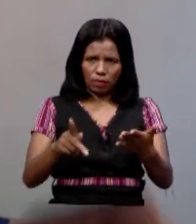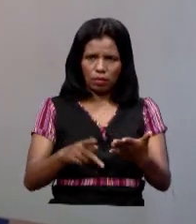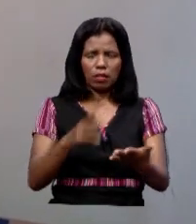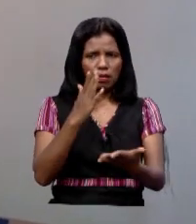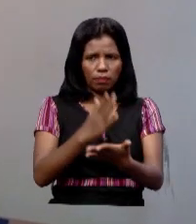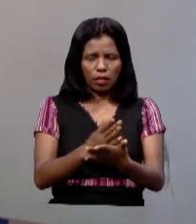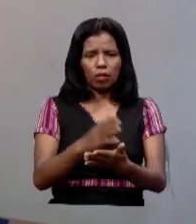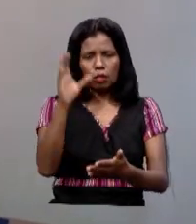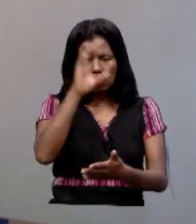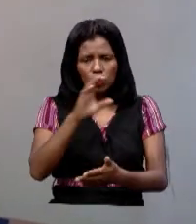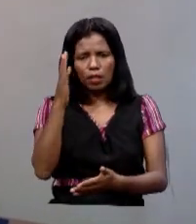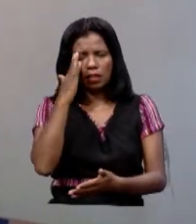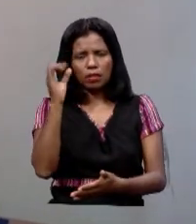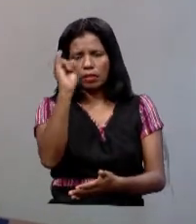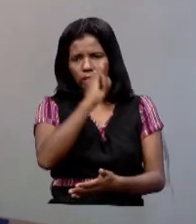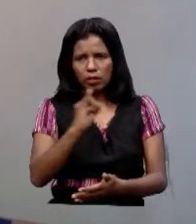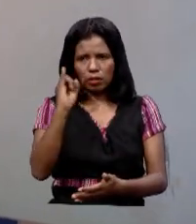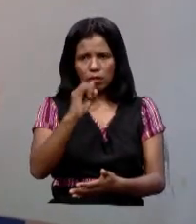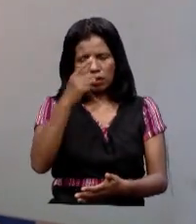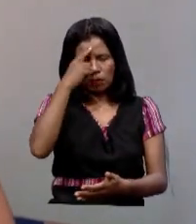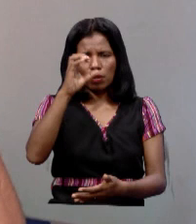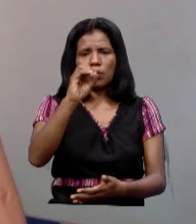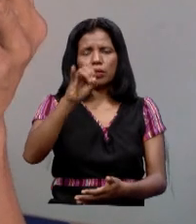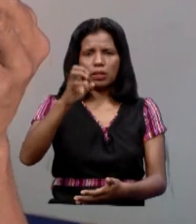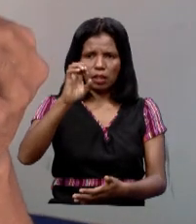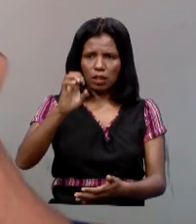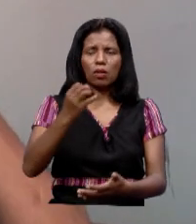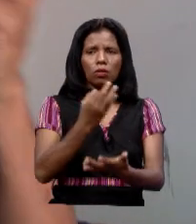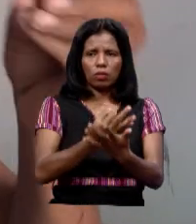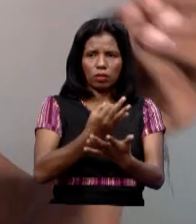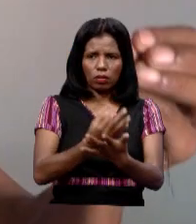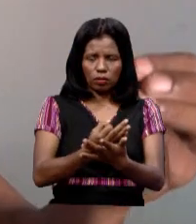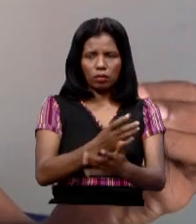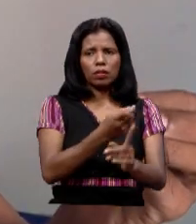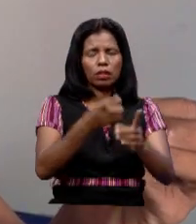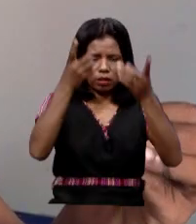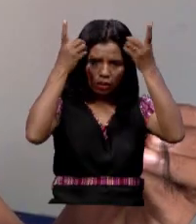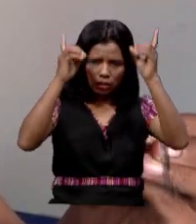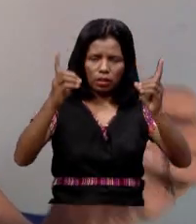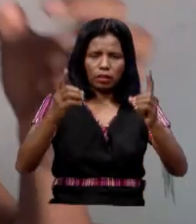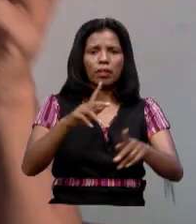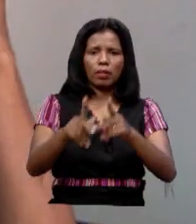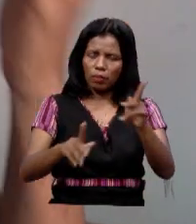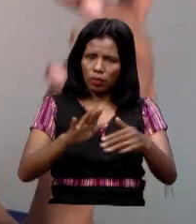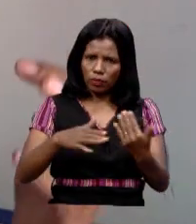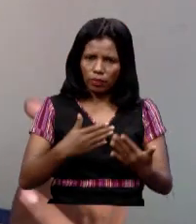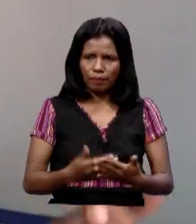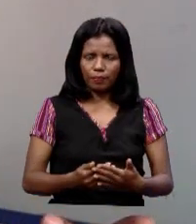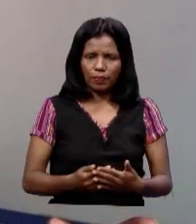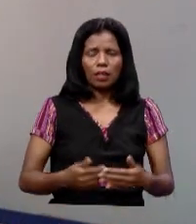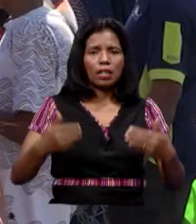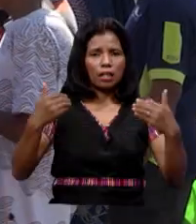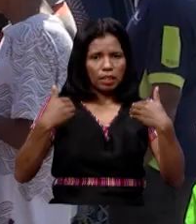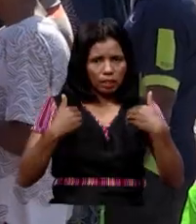e investiga. Tama ne orçamento geral do Estado, orçamento nebe destinado para o povo. E a item nebe